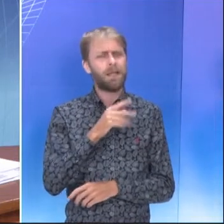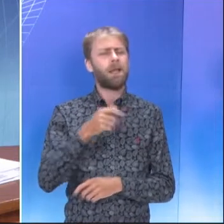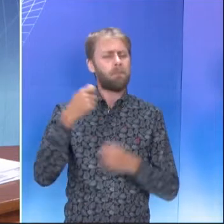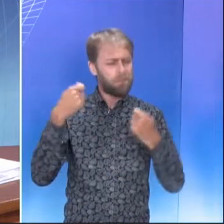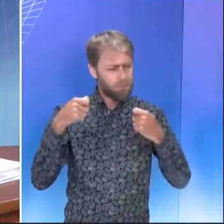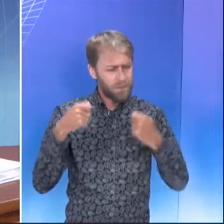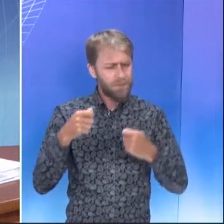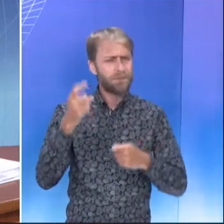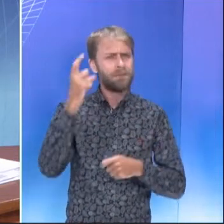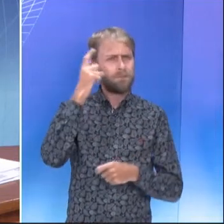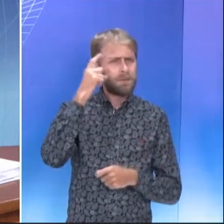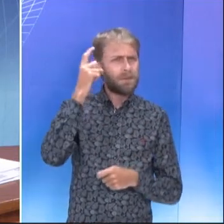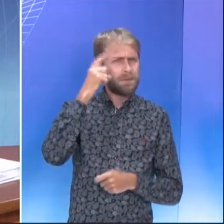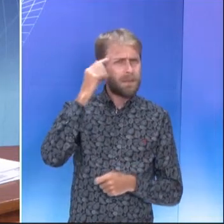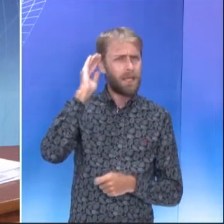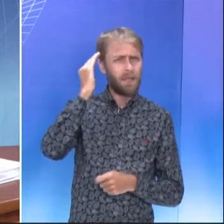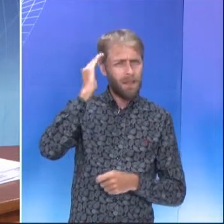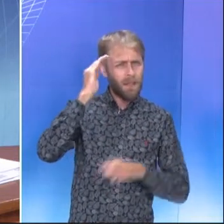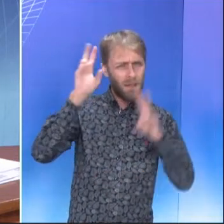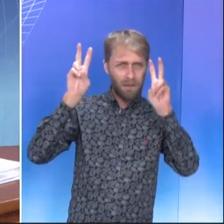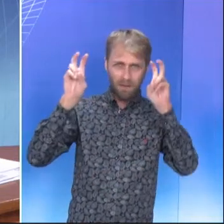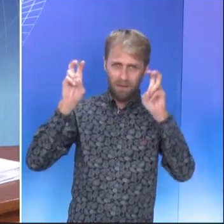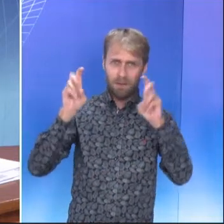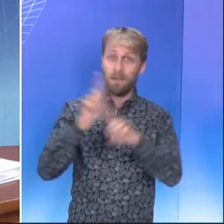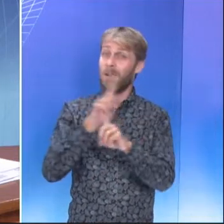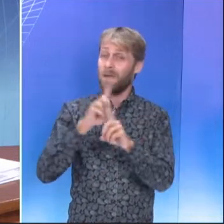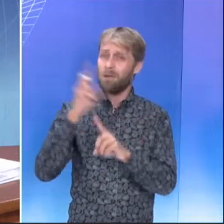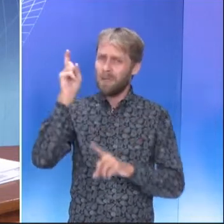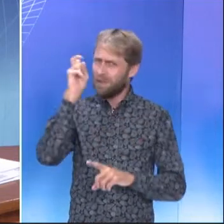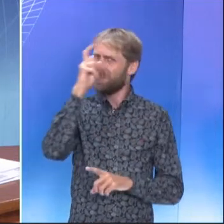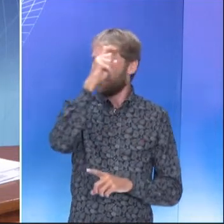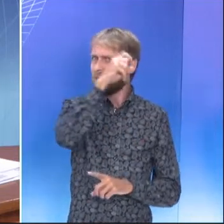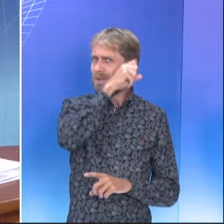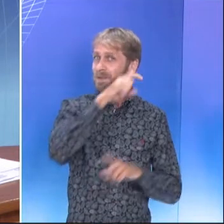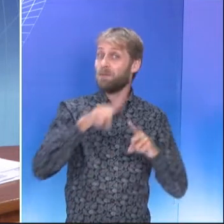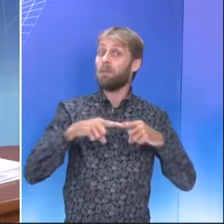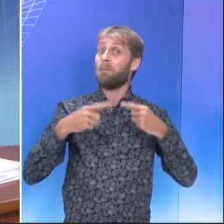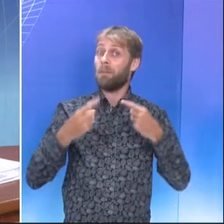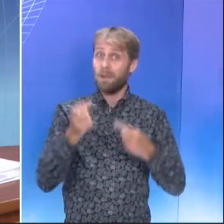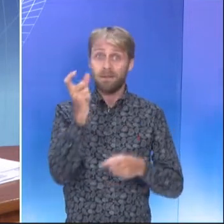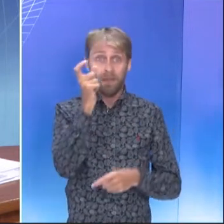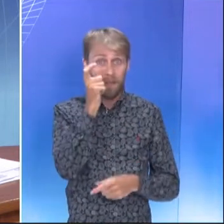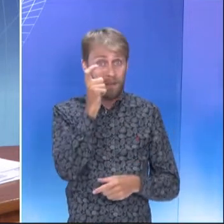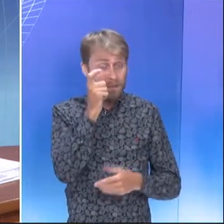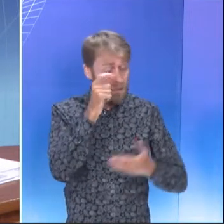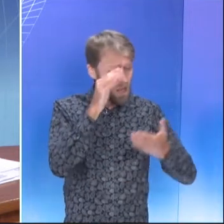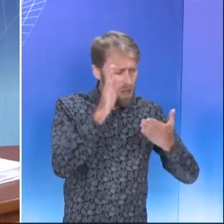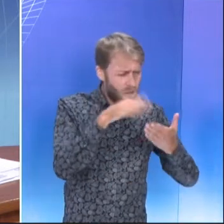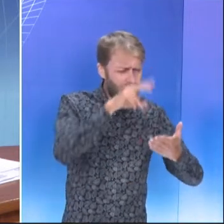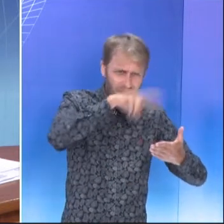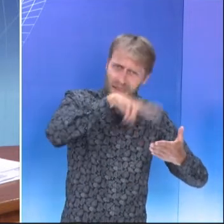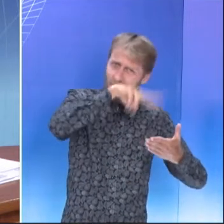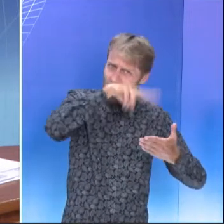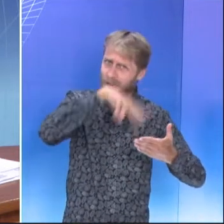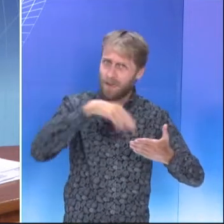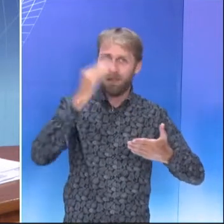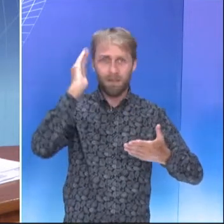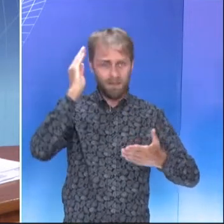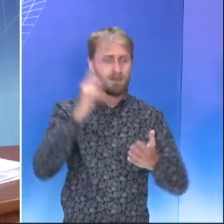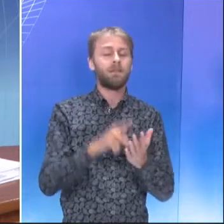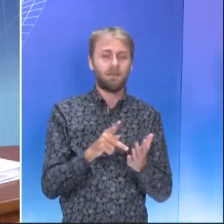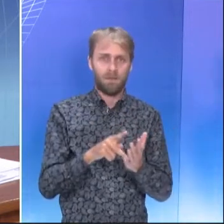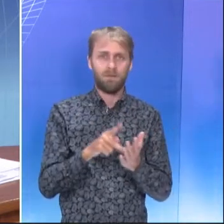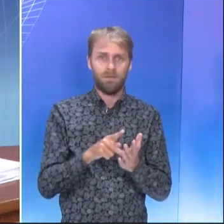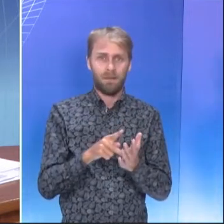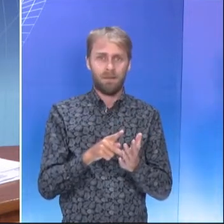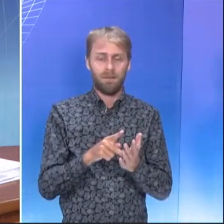de uma série de teorias, que não são difíceis, mas que precisam de muita leitura, muita compreensão, e aí a gente vai